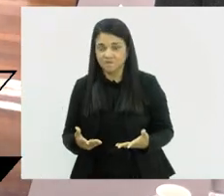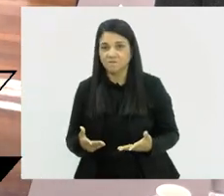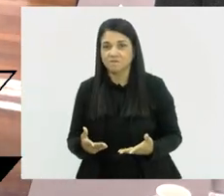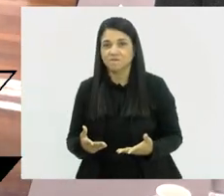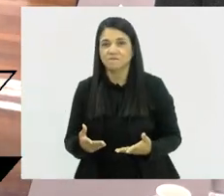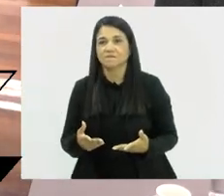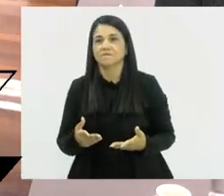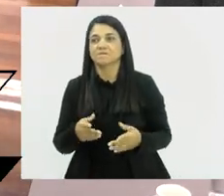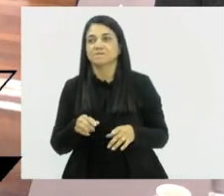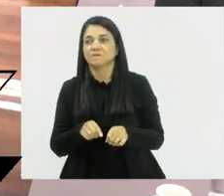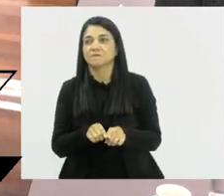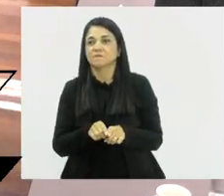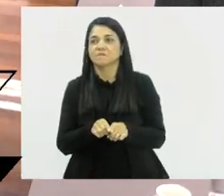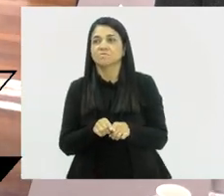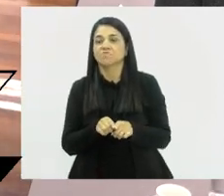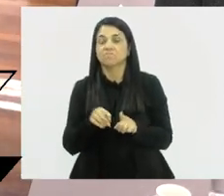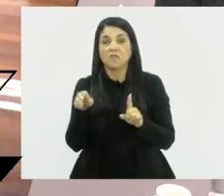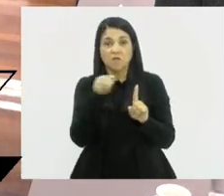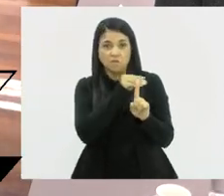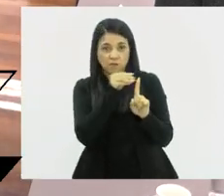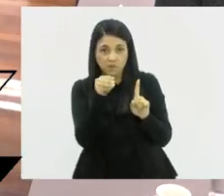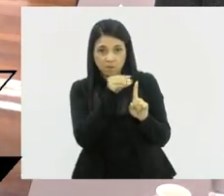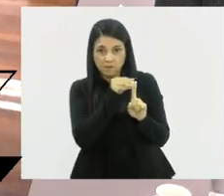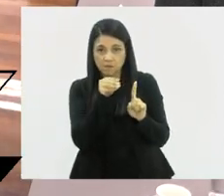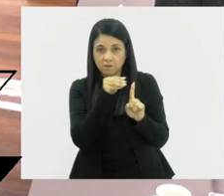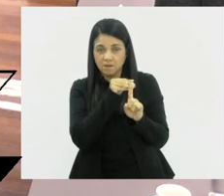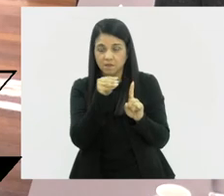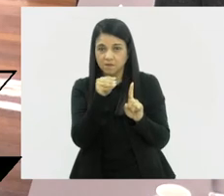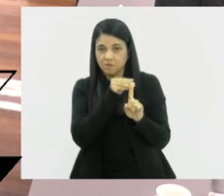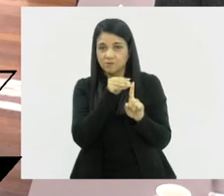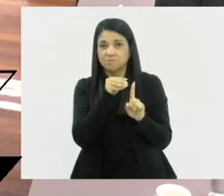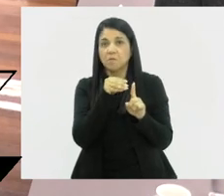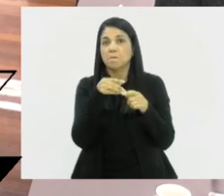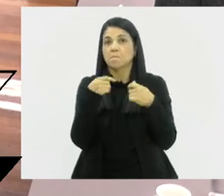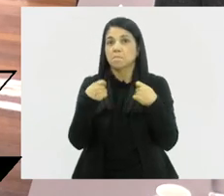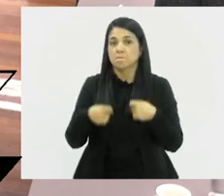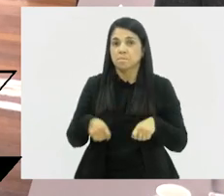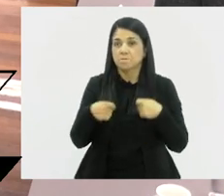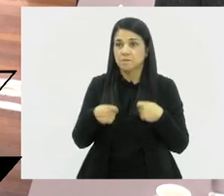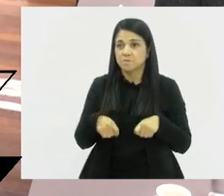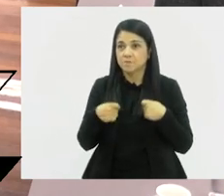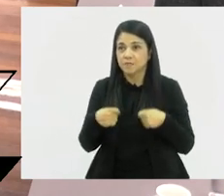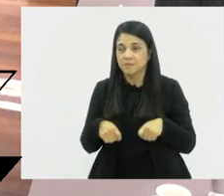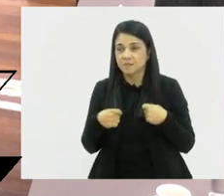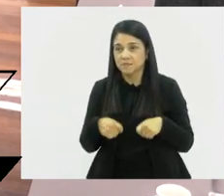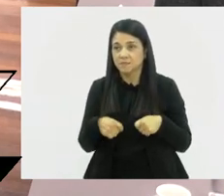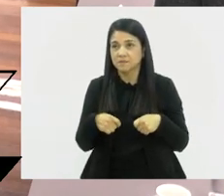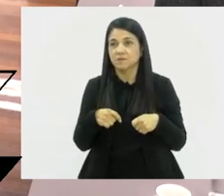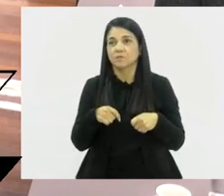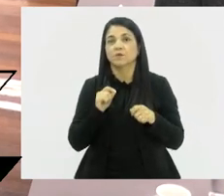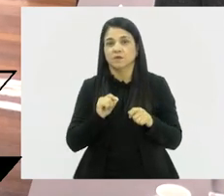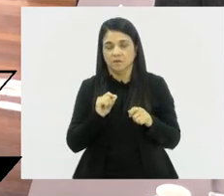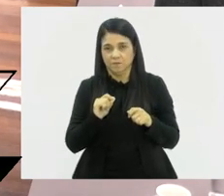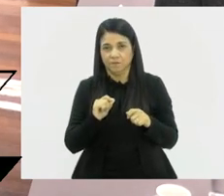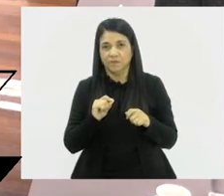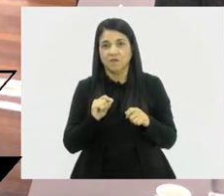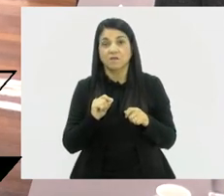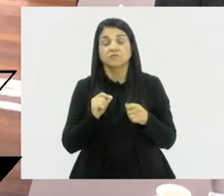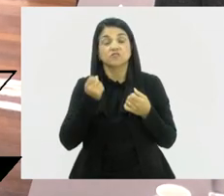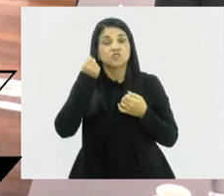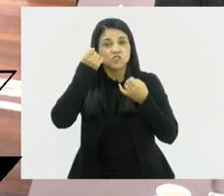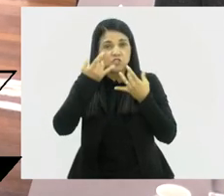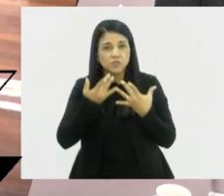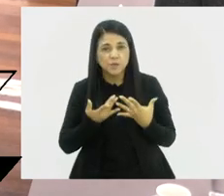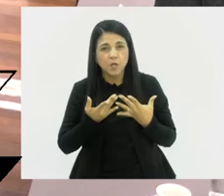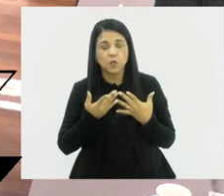Esse conceito de vulnerabilidade nesse caso, eu acho que ele precisa ser um pouco ampliado, porque a gente está falando de